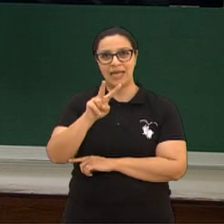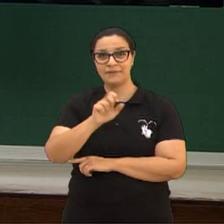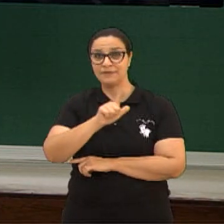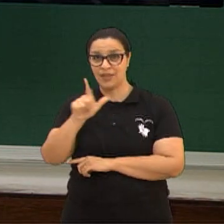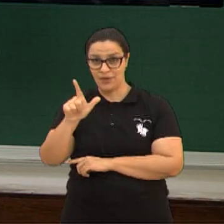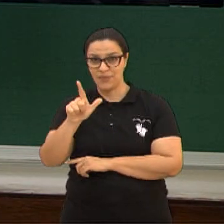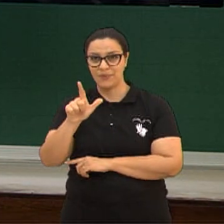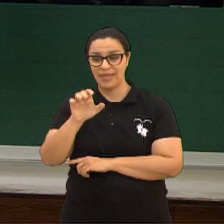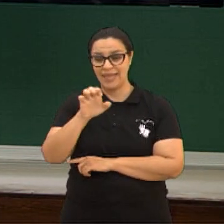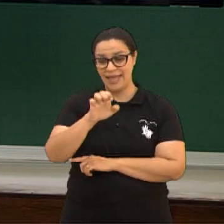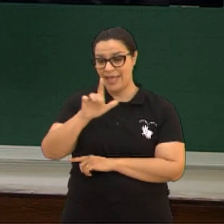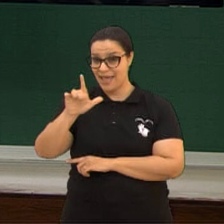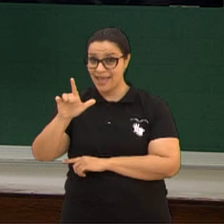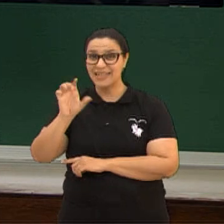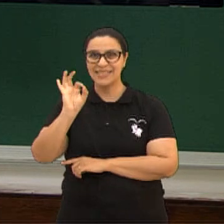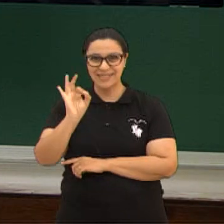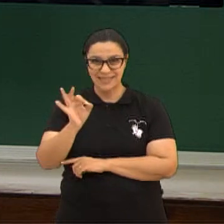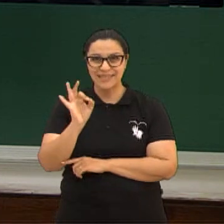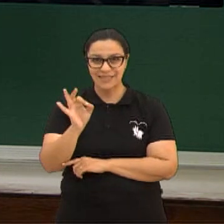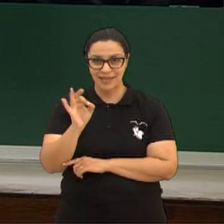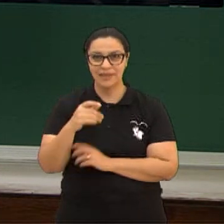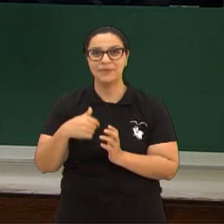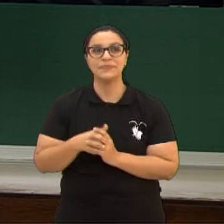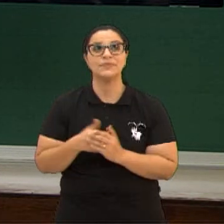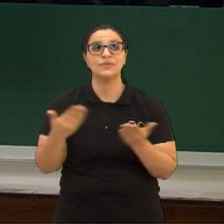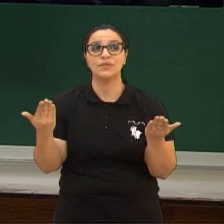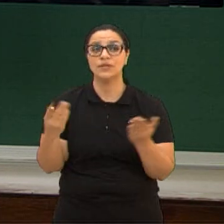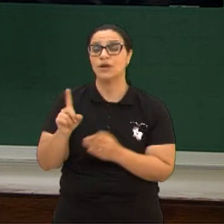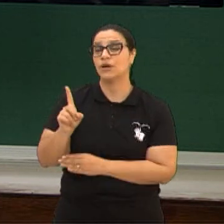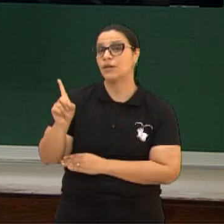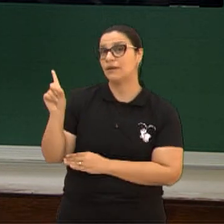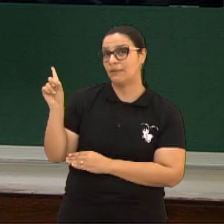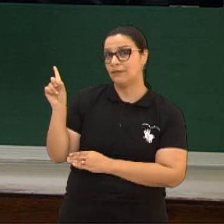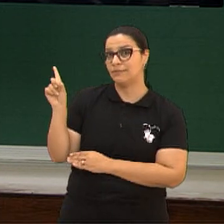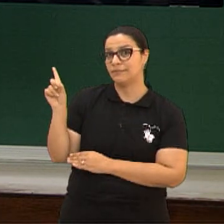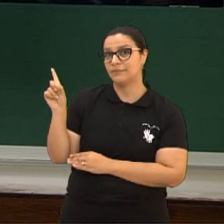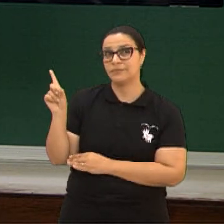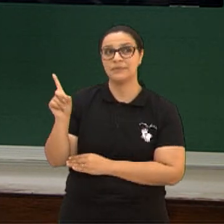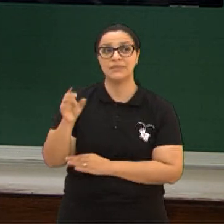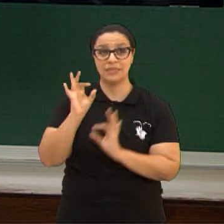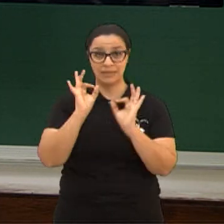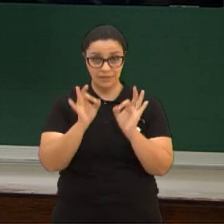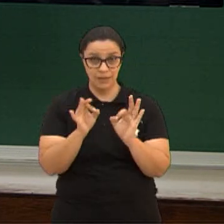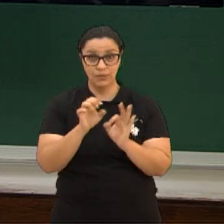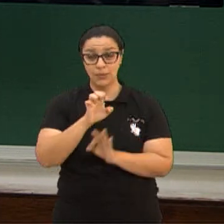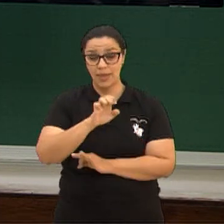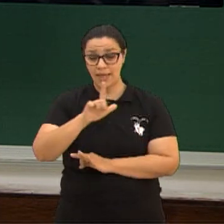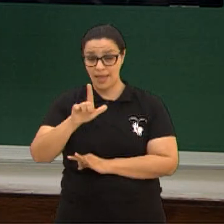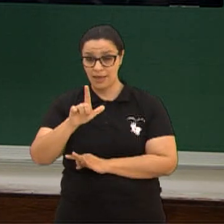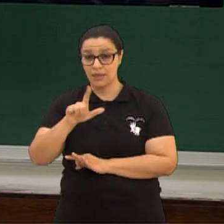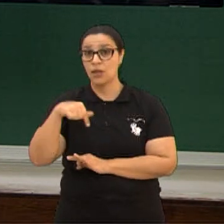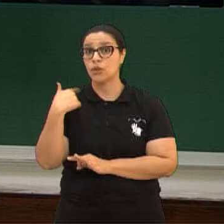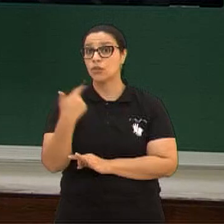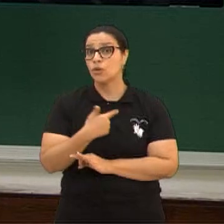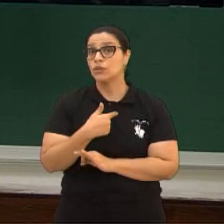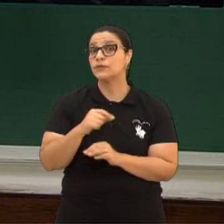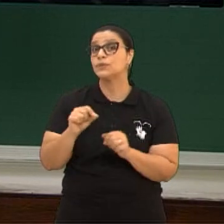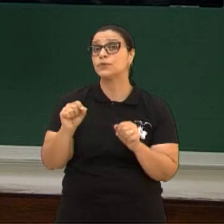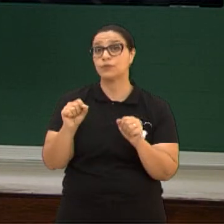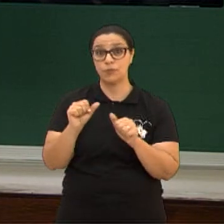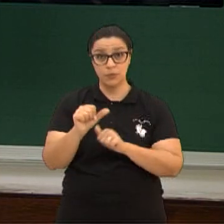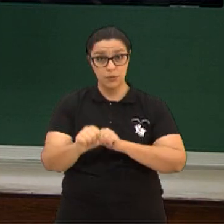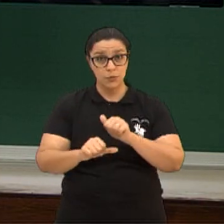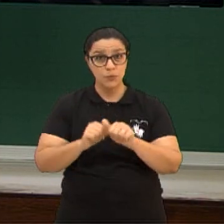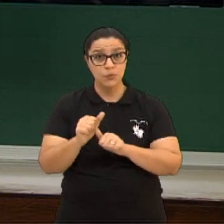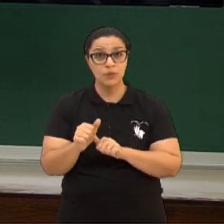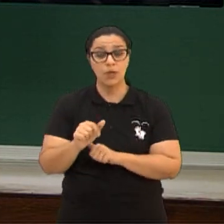tem uma vogal e o L, que é a última letrinha dele, certo? O que nós vamos fazer? Nós